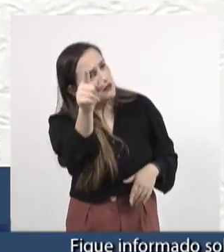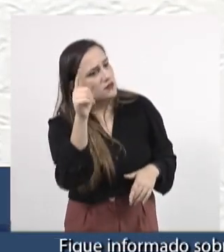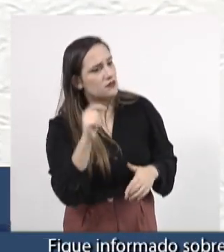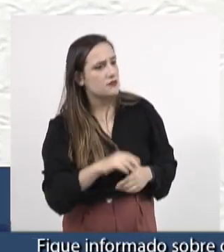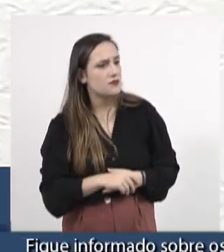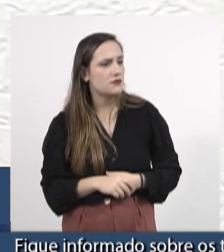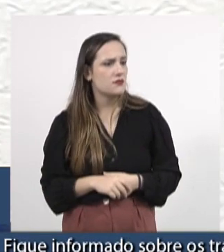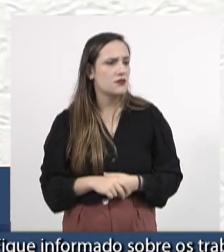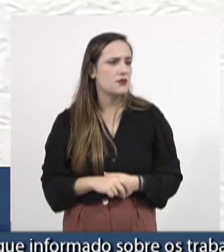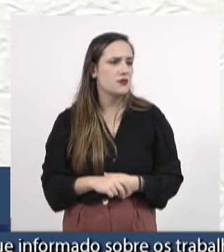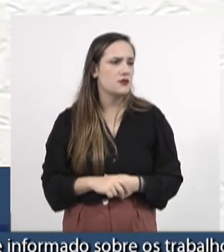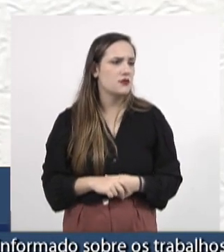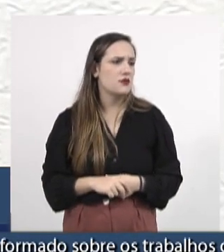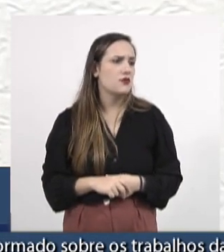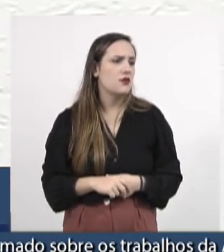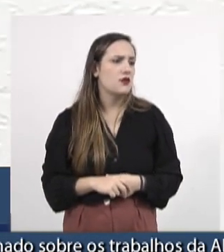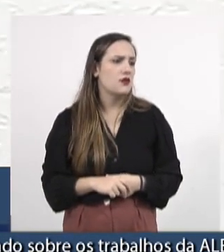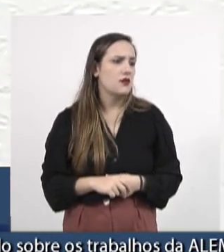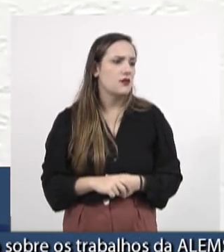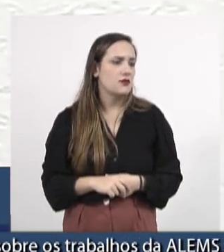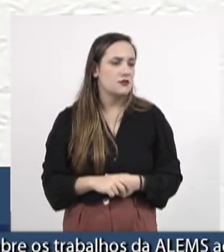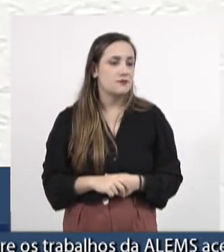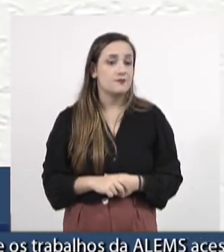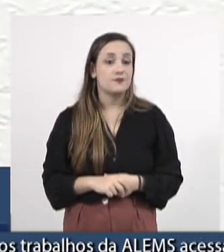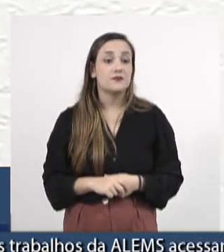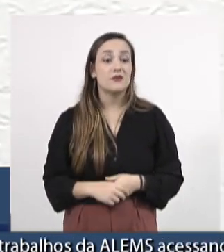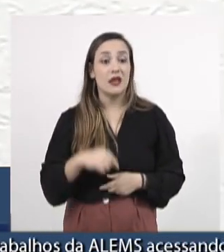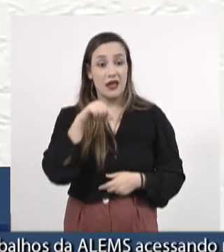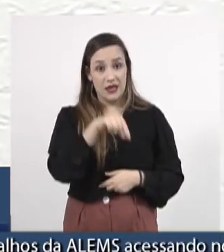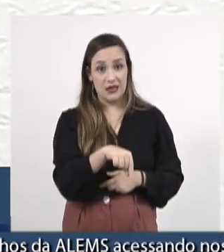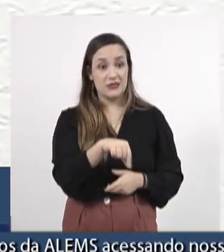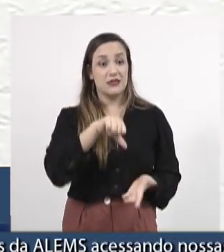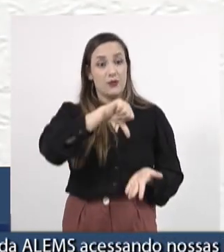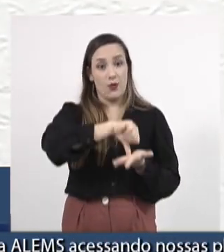crítica, mas o CRAS que atende